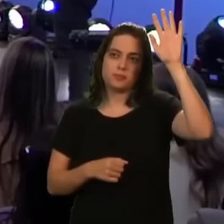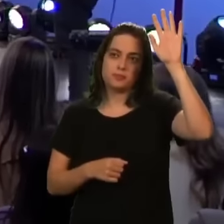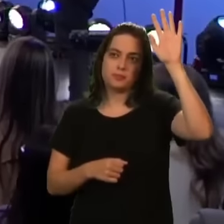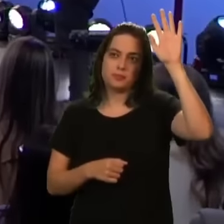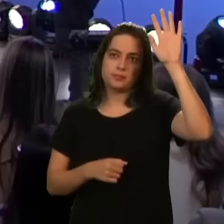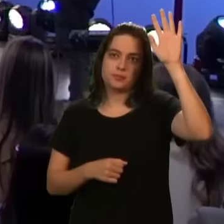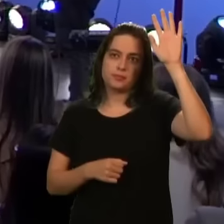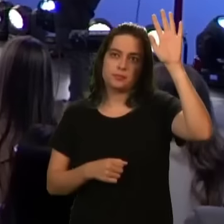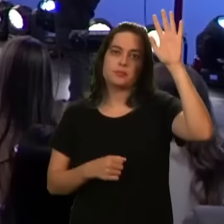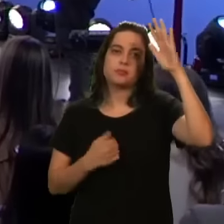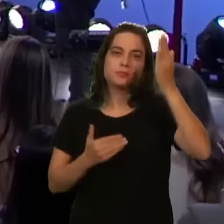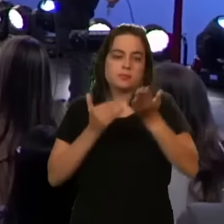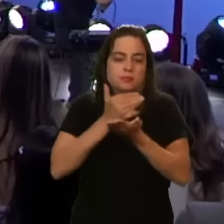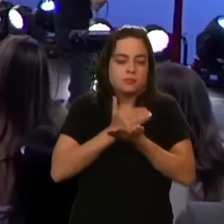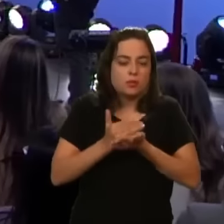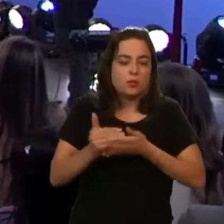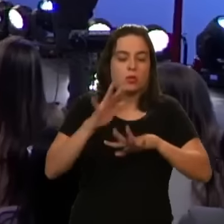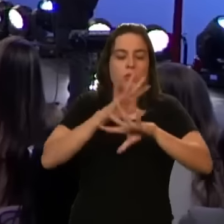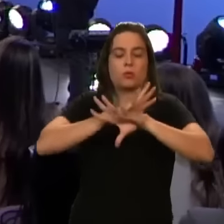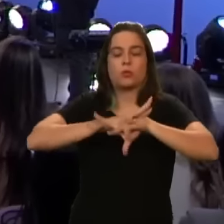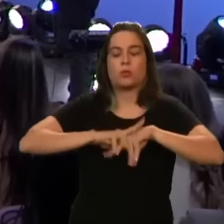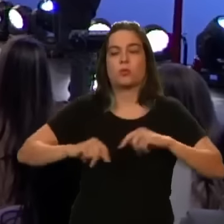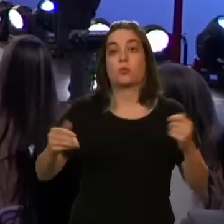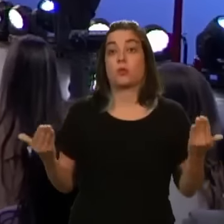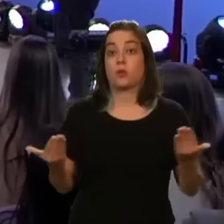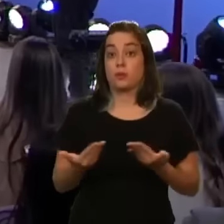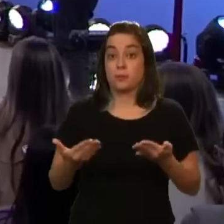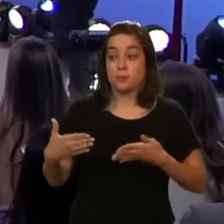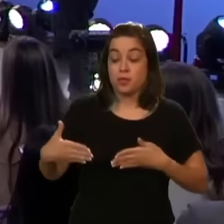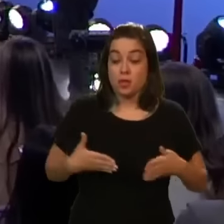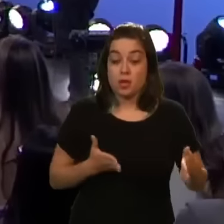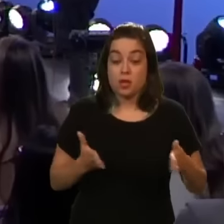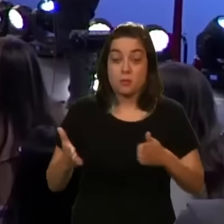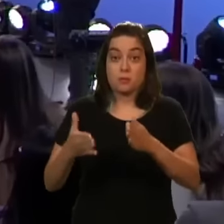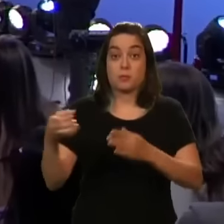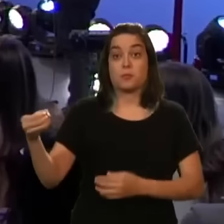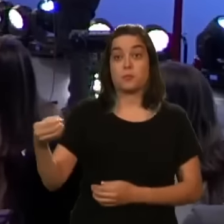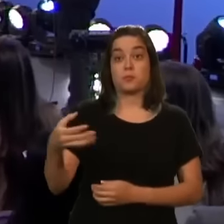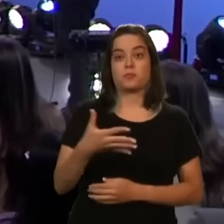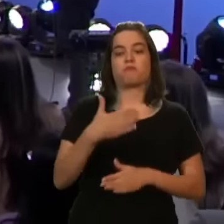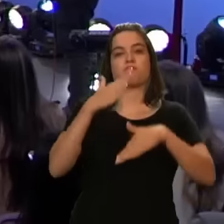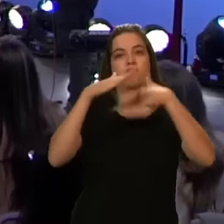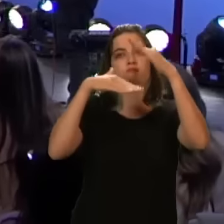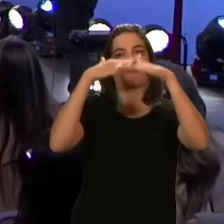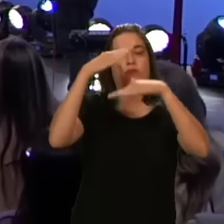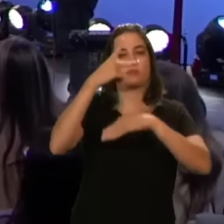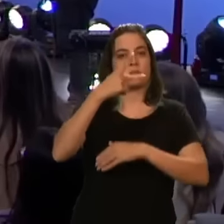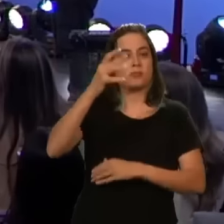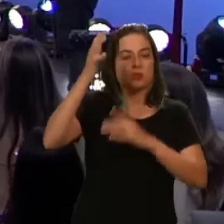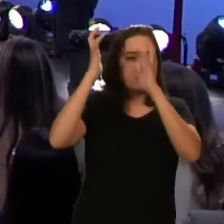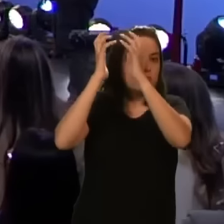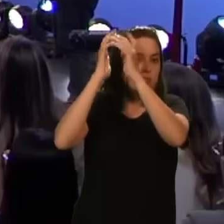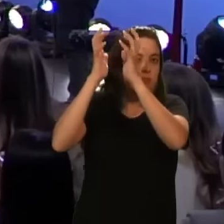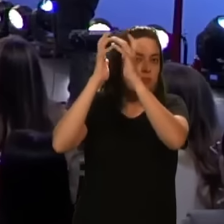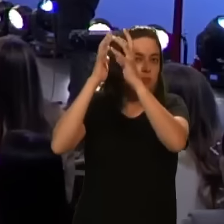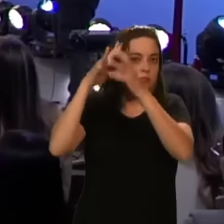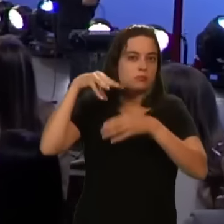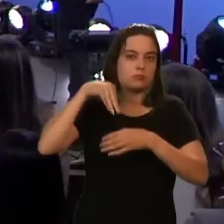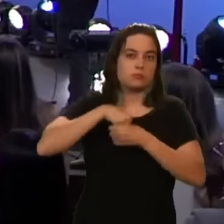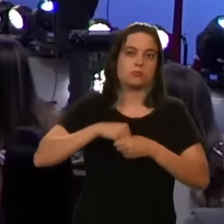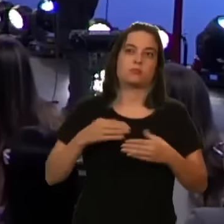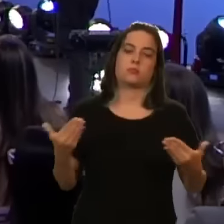levantada, porque você está começando a ser curada agora. Novos caminhos estão sendo formados no seu cérebro, no seu